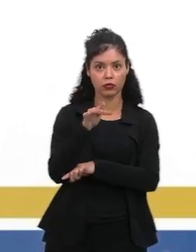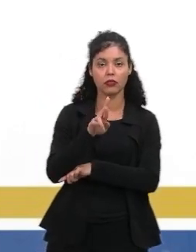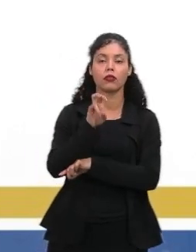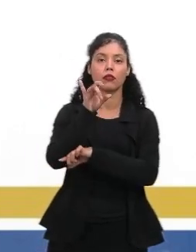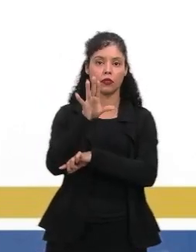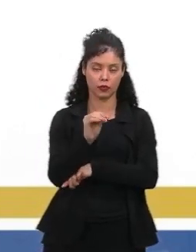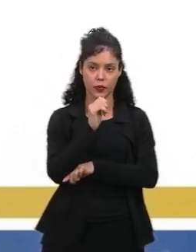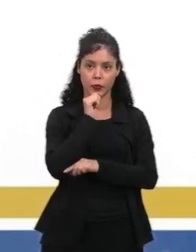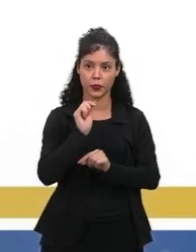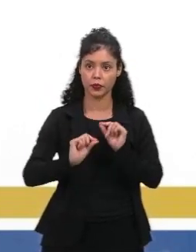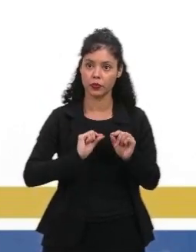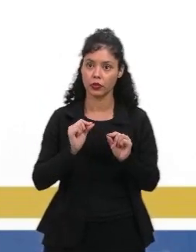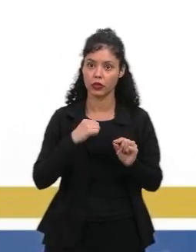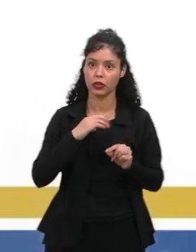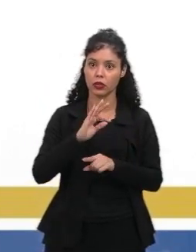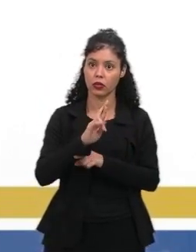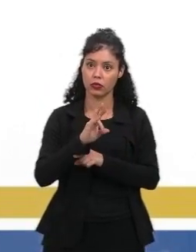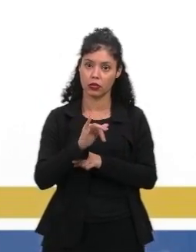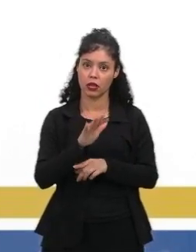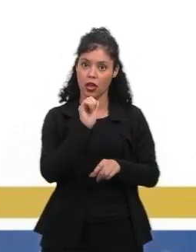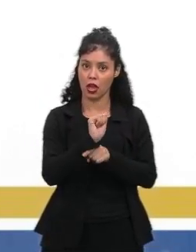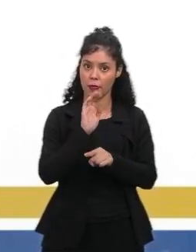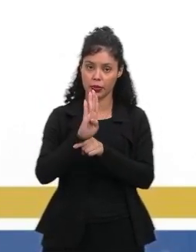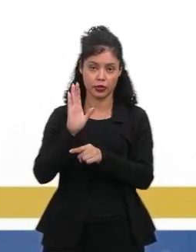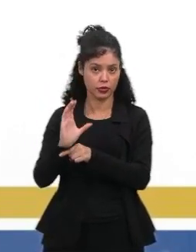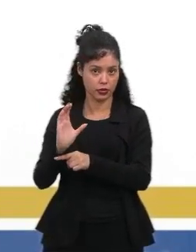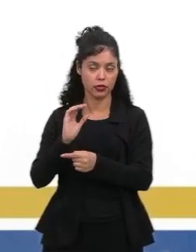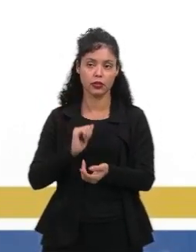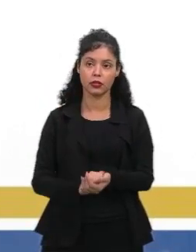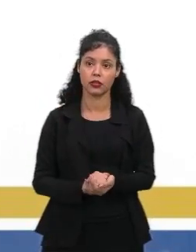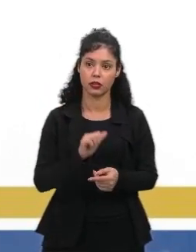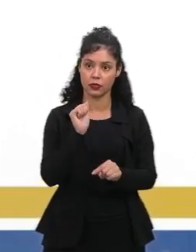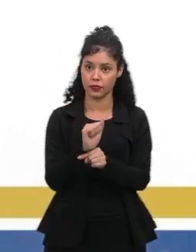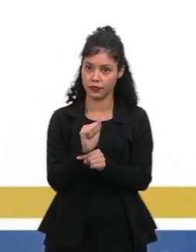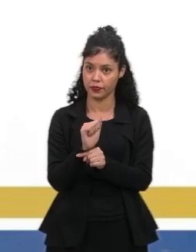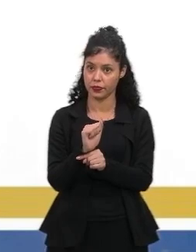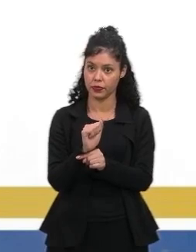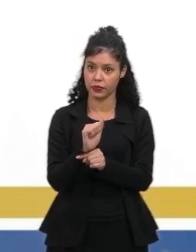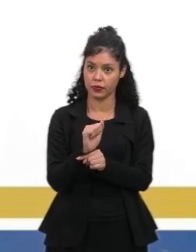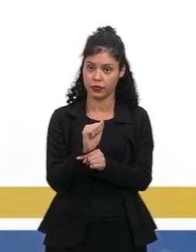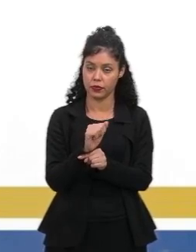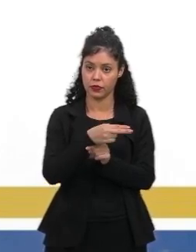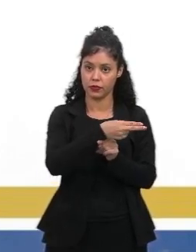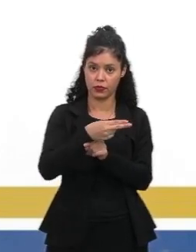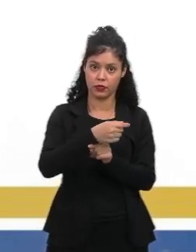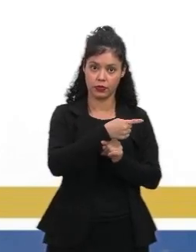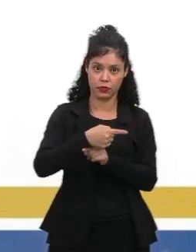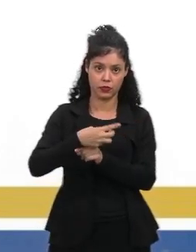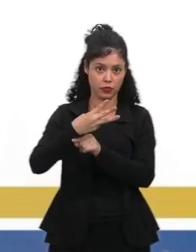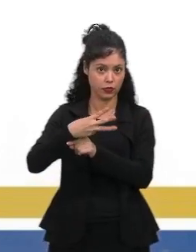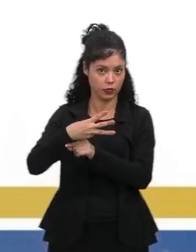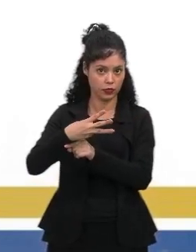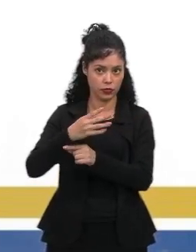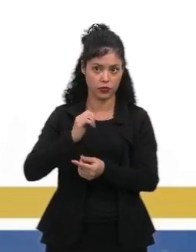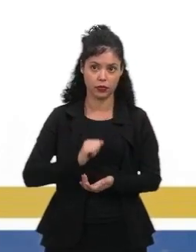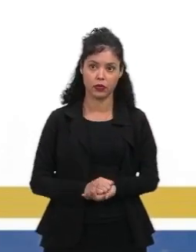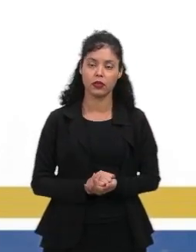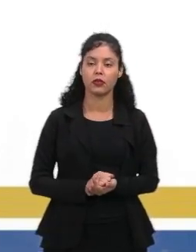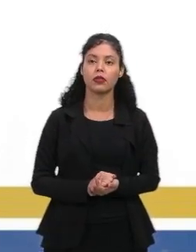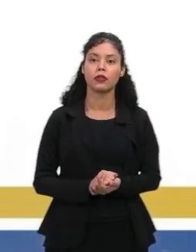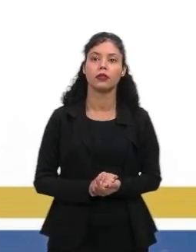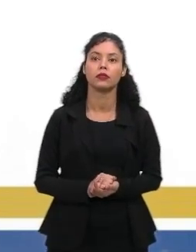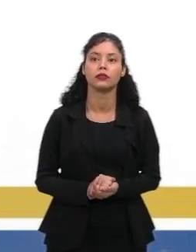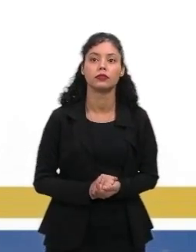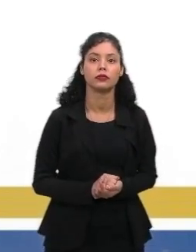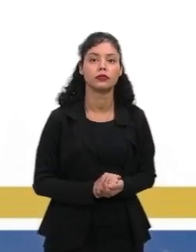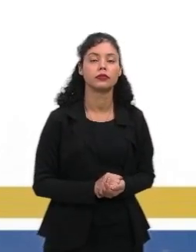segundo grau, eu tenho os coeficientes A, B e C. Coeficiente A seria quem? Seria esse menos 3, é quem acompanha o x ao